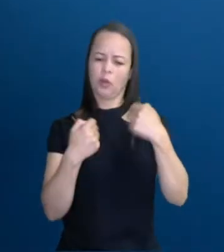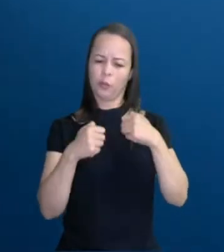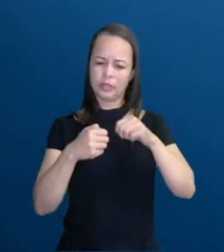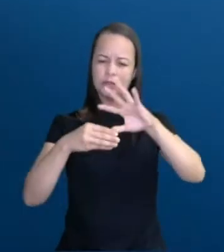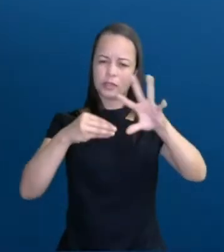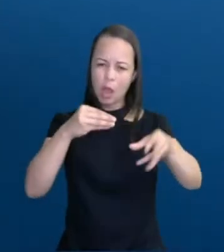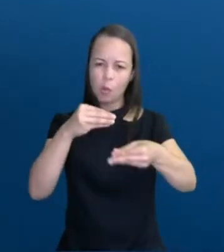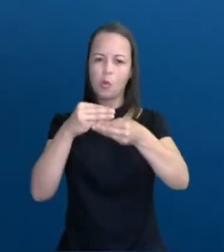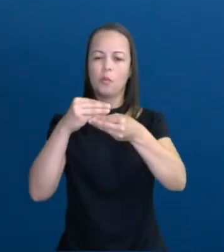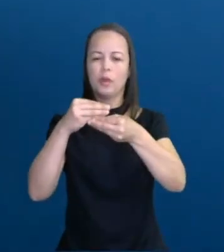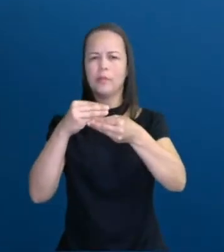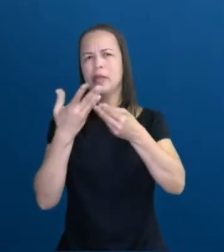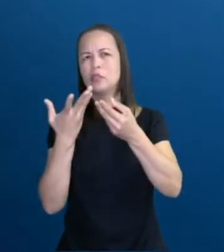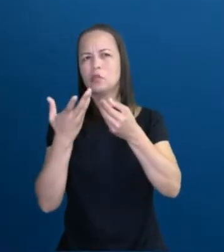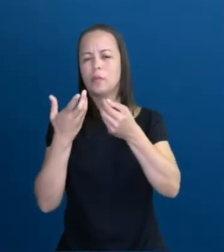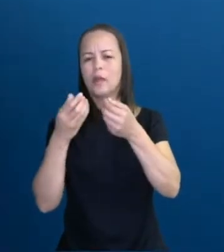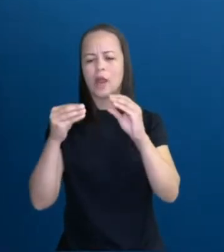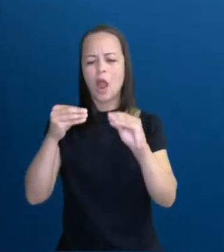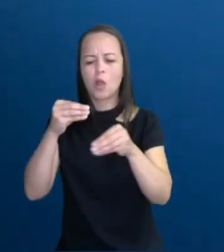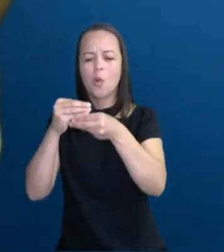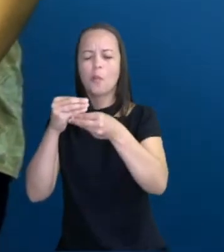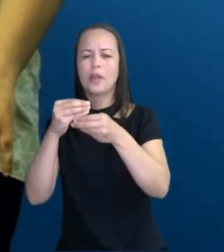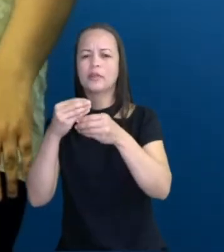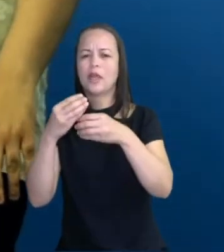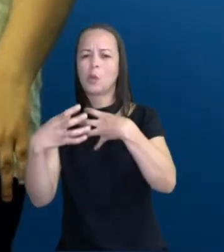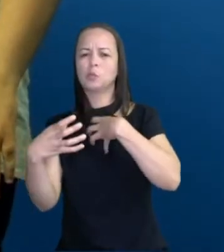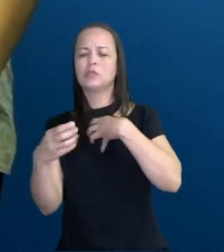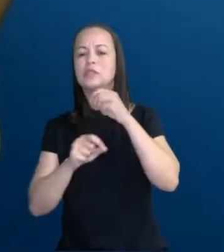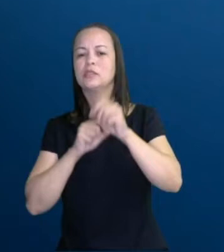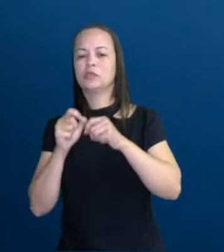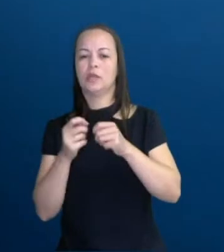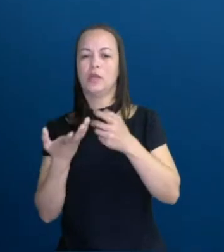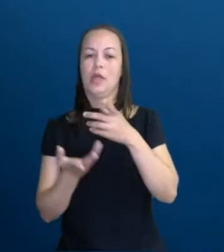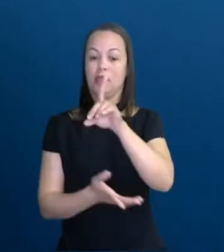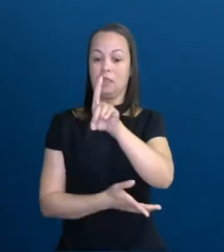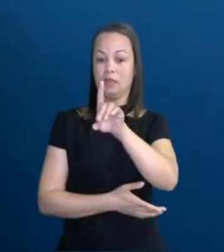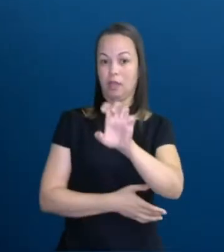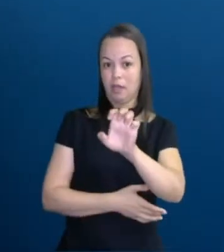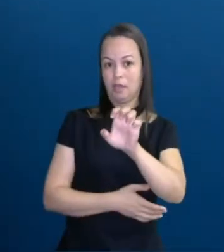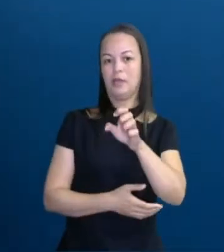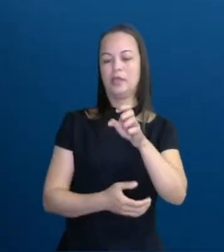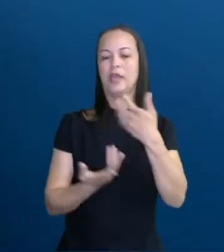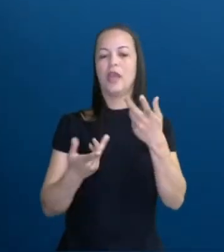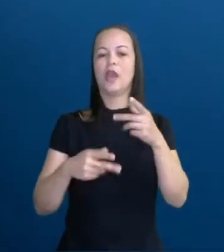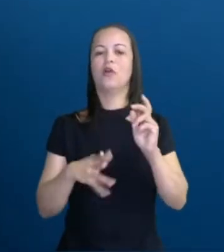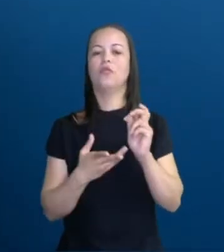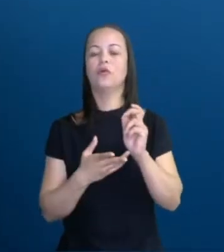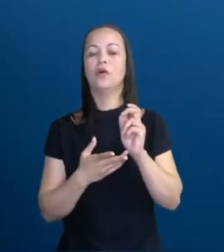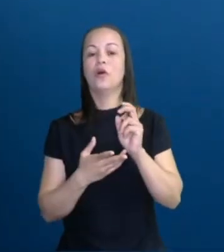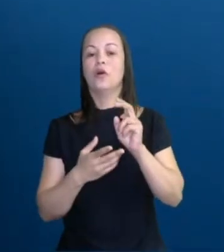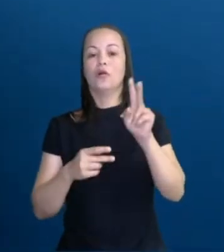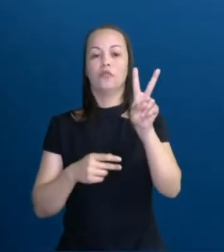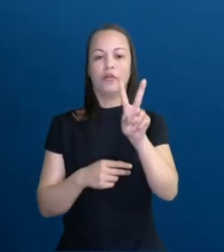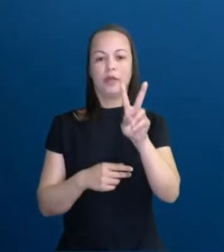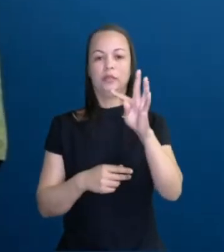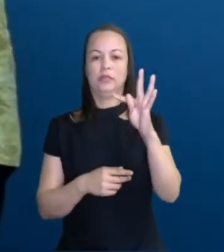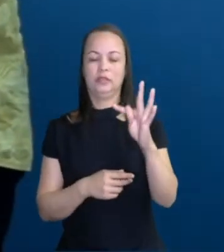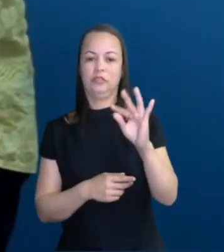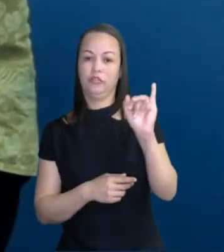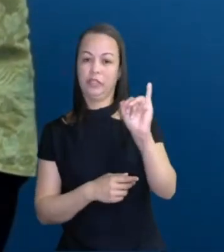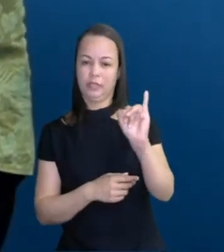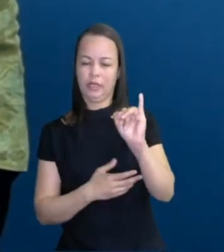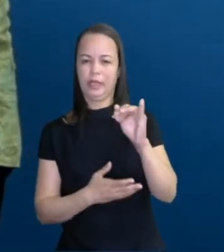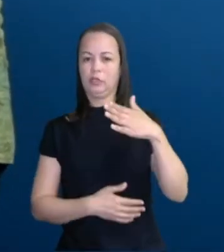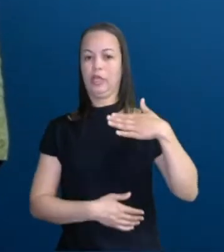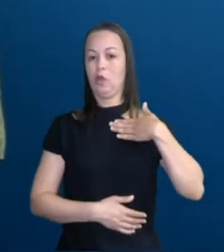para completar o sentido. Os brasileiros gostam de praia. Está aqui o verbo transitivo indireto, gostar, e